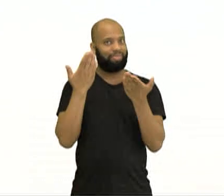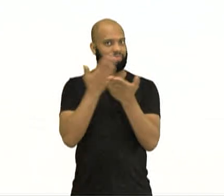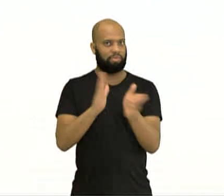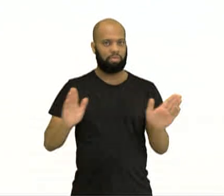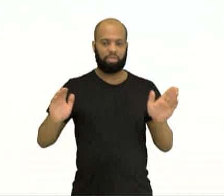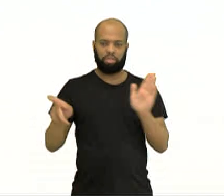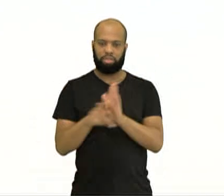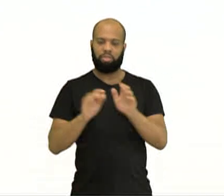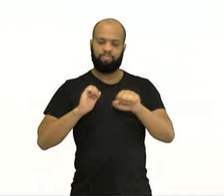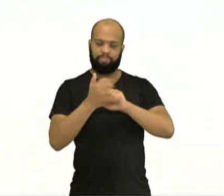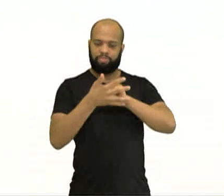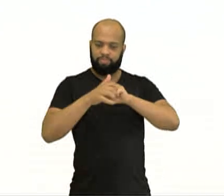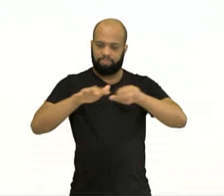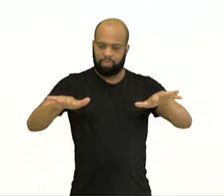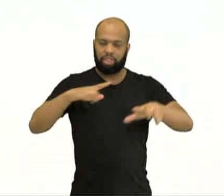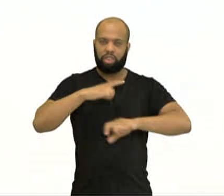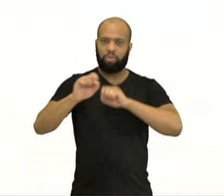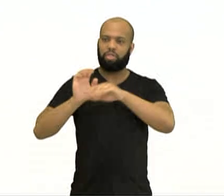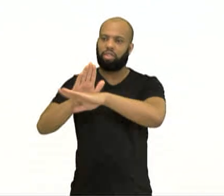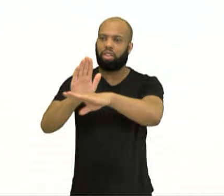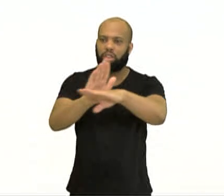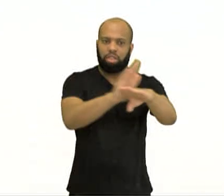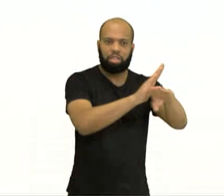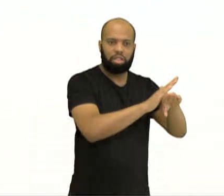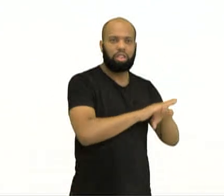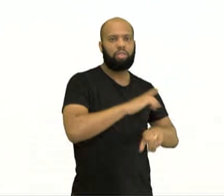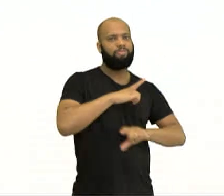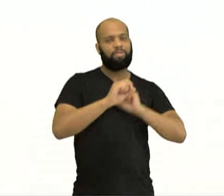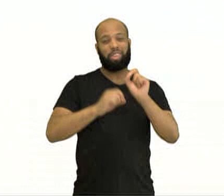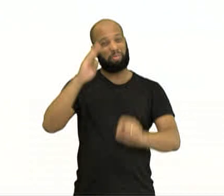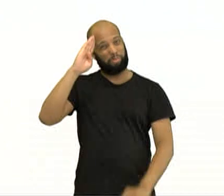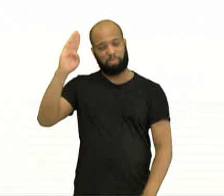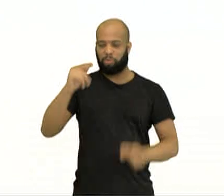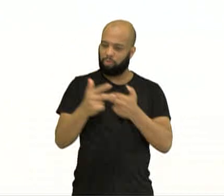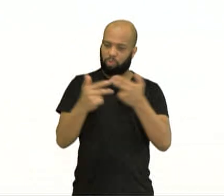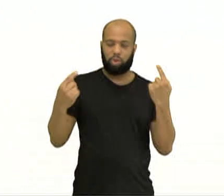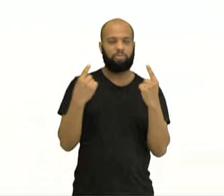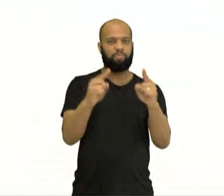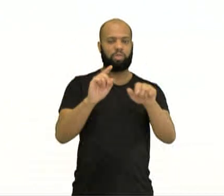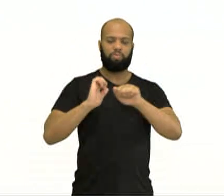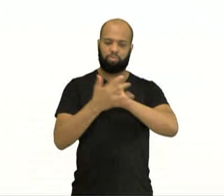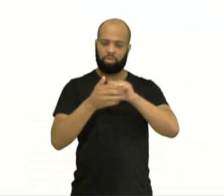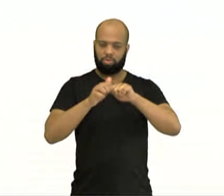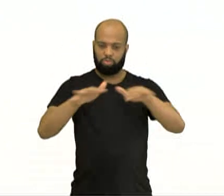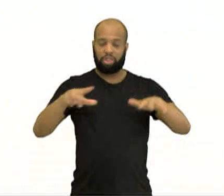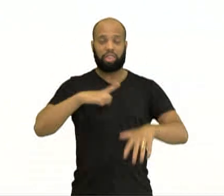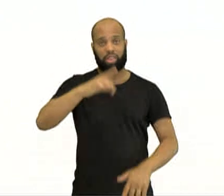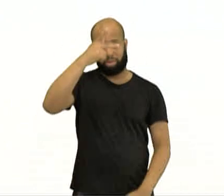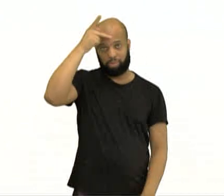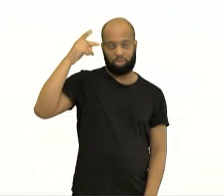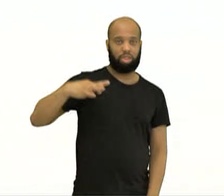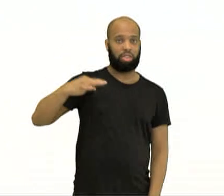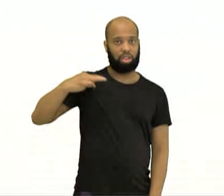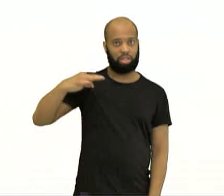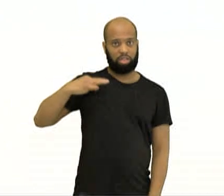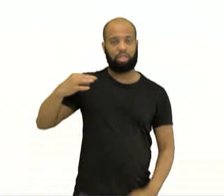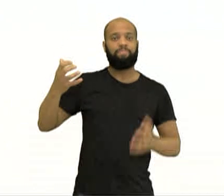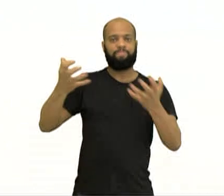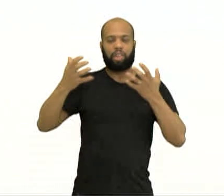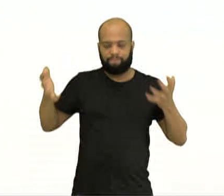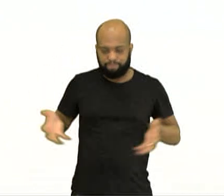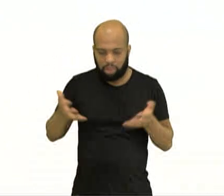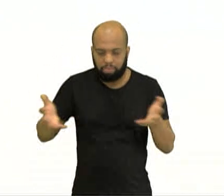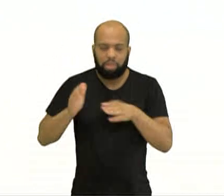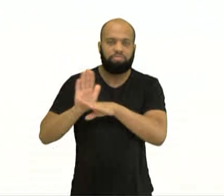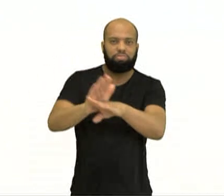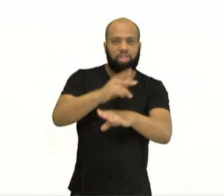coronavírus, a solidariedade se tornou uma das principais armas contra a pandemia. Muitos voluntários têm se mobilizado para ajudar pessoas